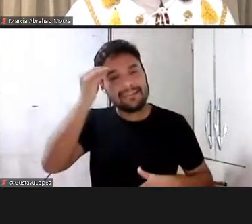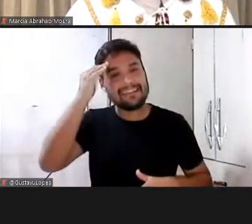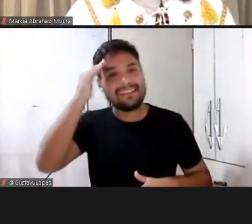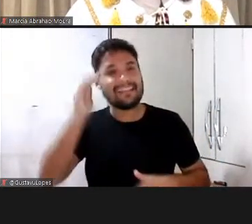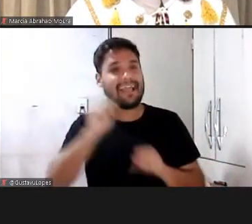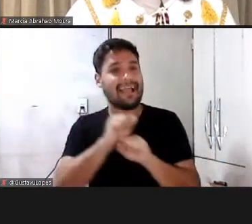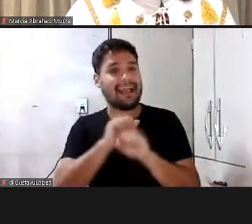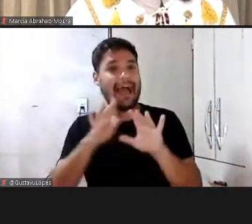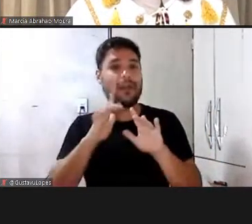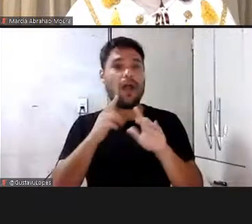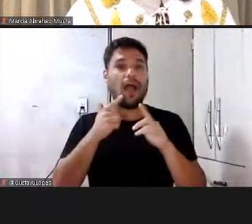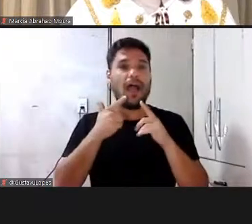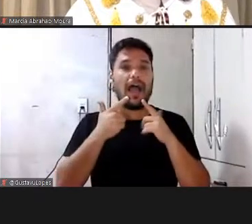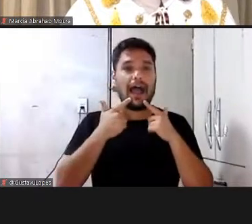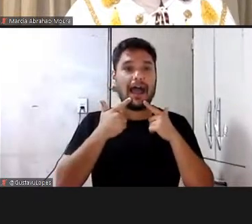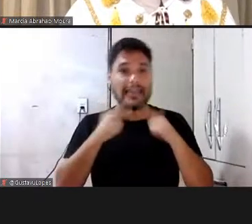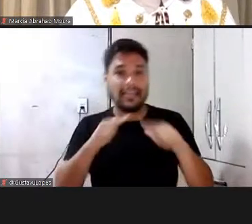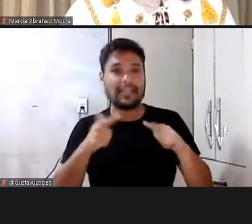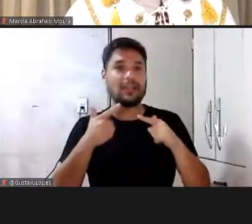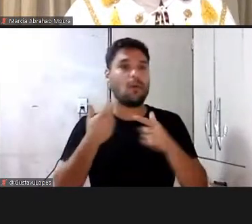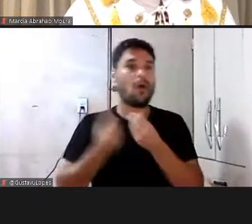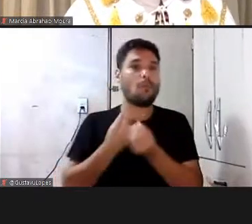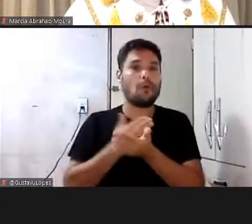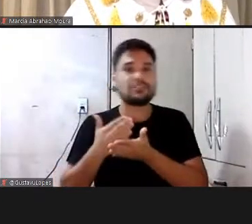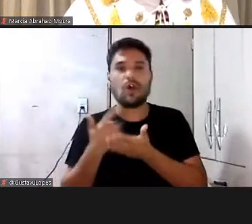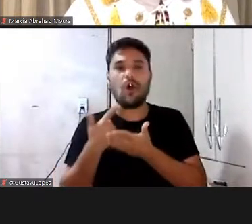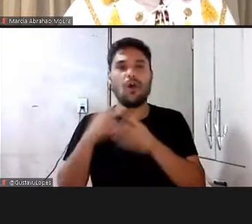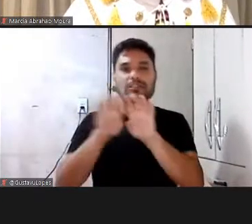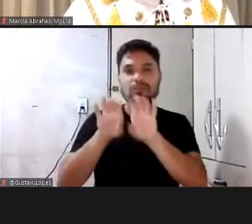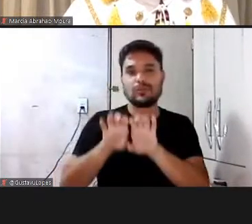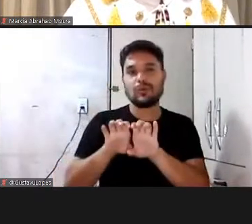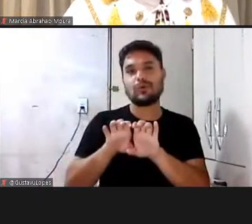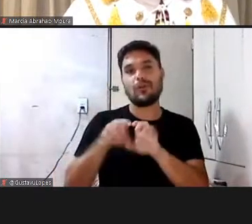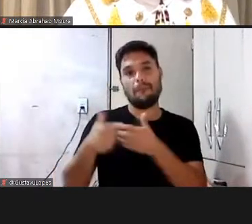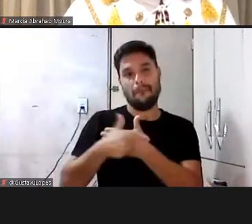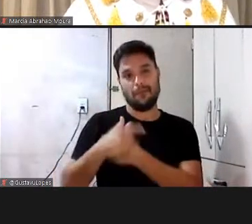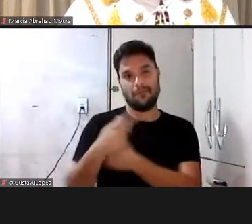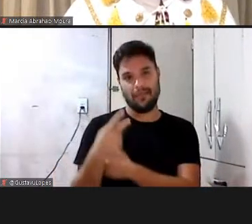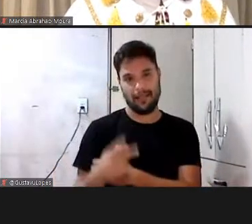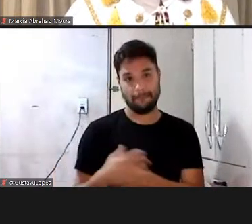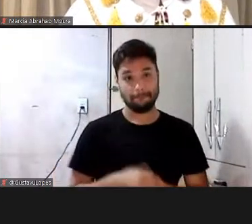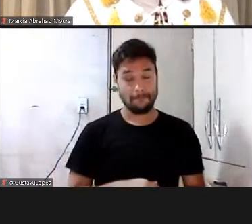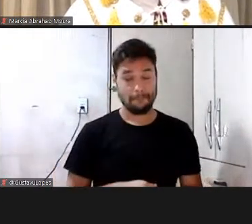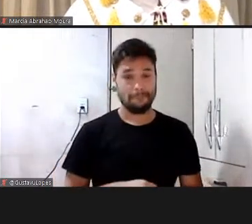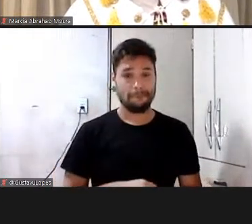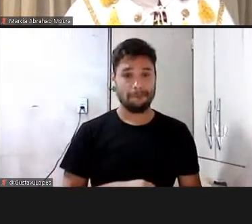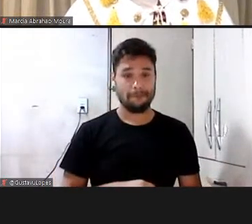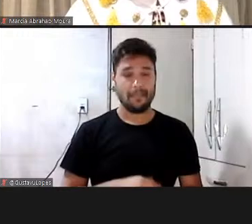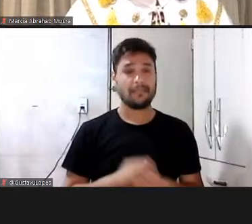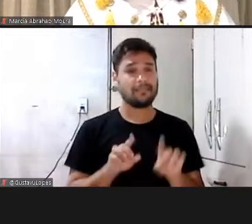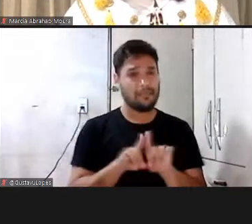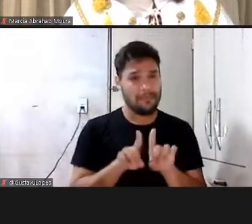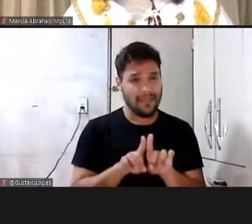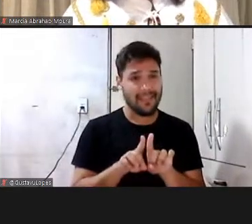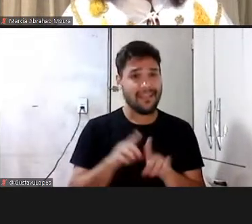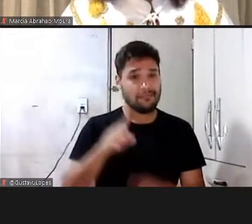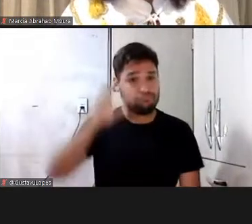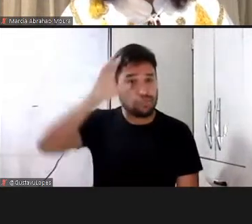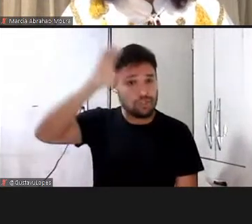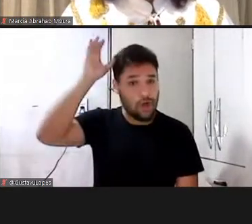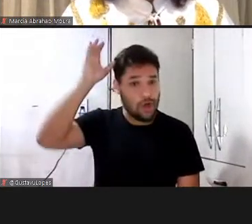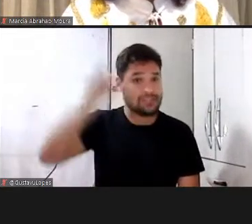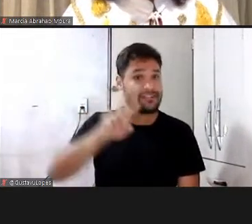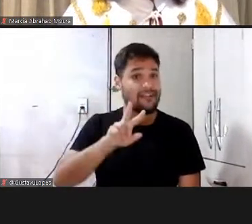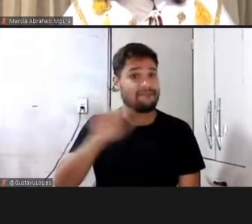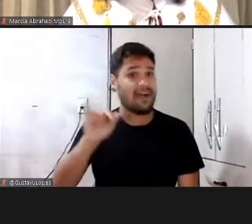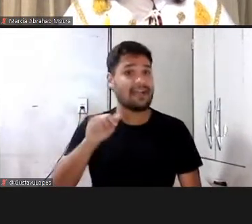tarefa monumental que, certamente, nos termos do nosso homenageado, vai nos dizer muito sobre o tipo de criaturas